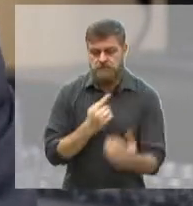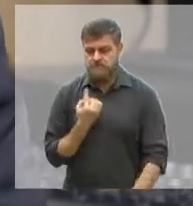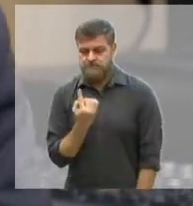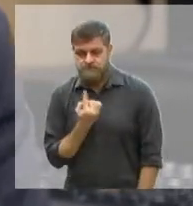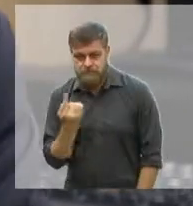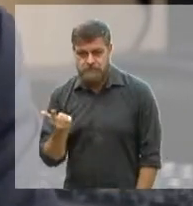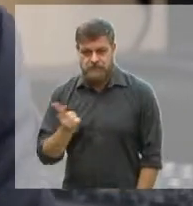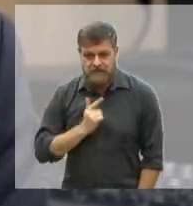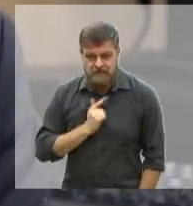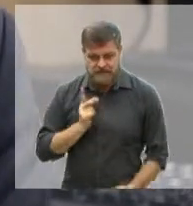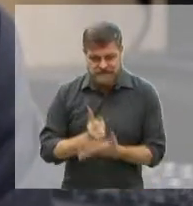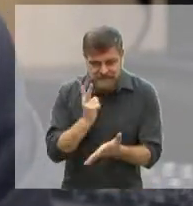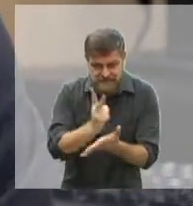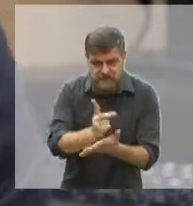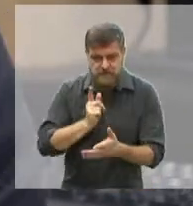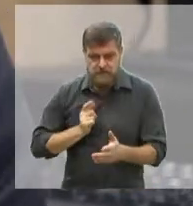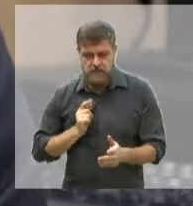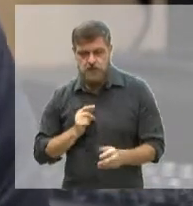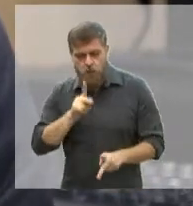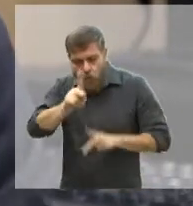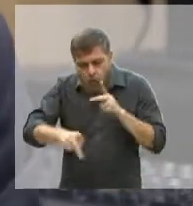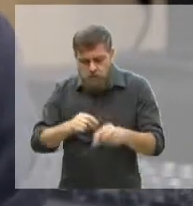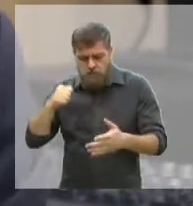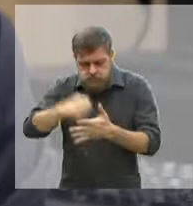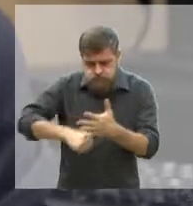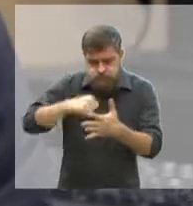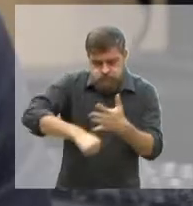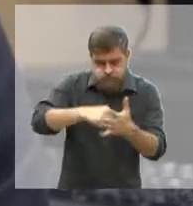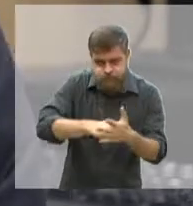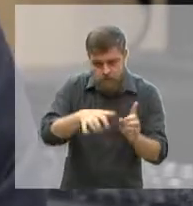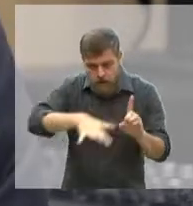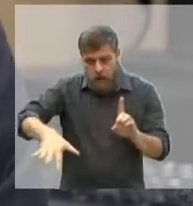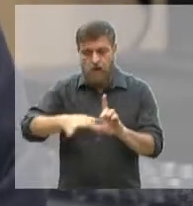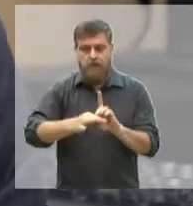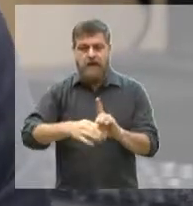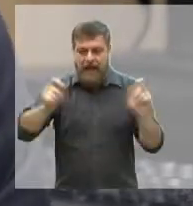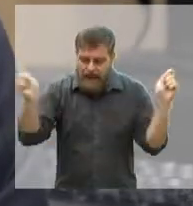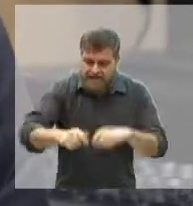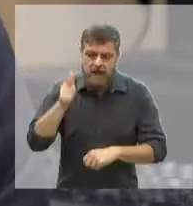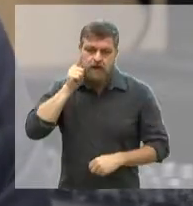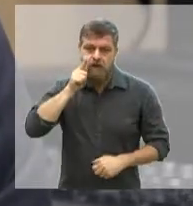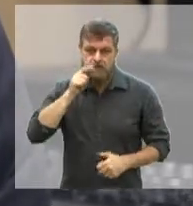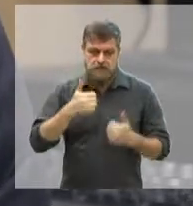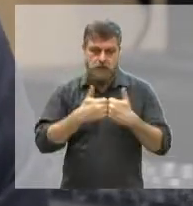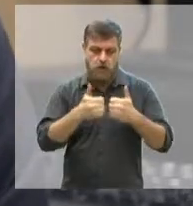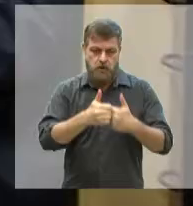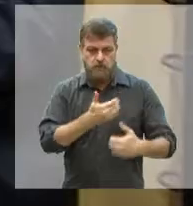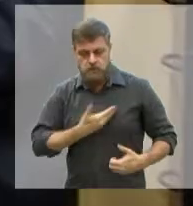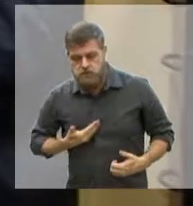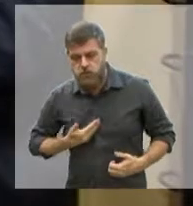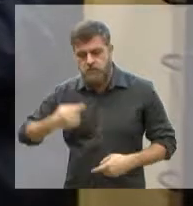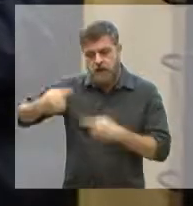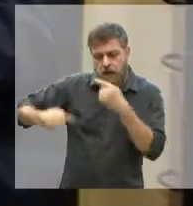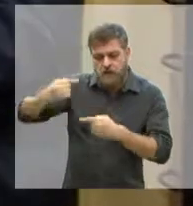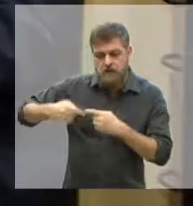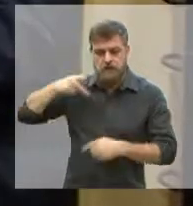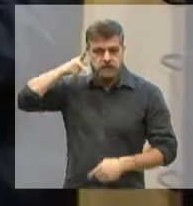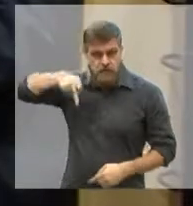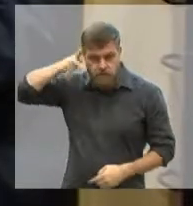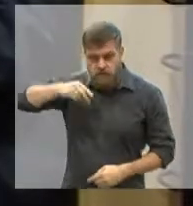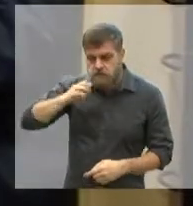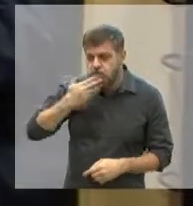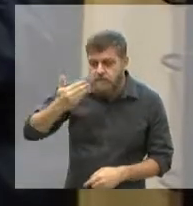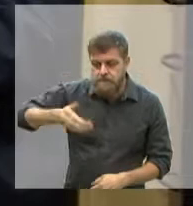com um gradiente cada vez mais alto de participação popular, a gente tem alguma chance de conseguir melhorar de verdade as políticas públicas. O senhor disse isso,